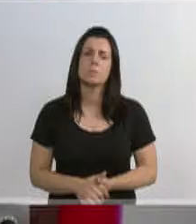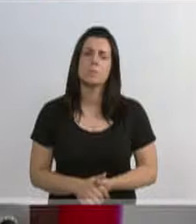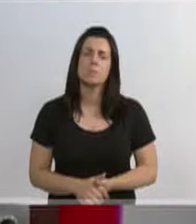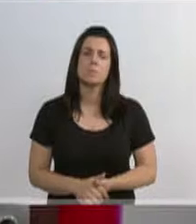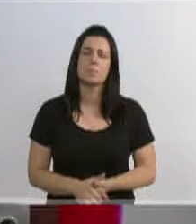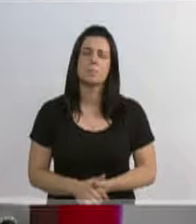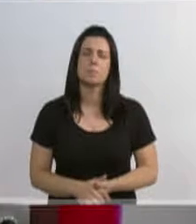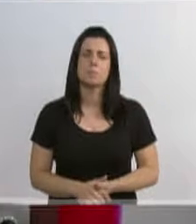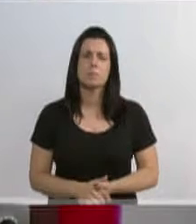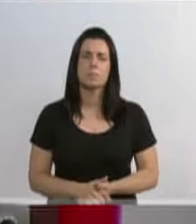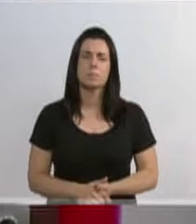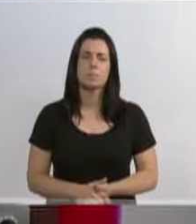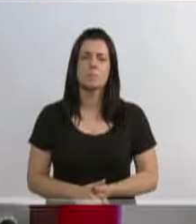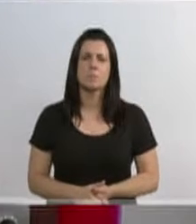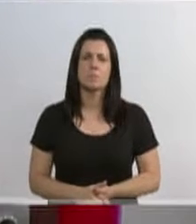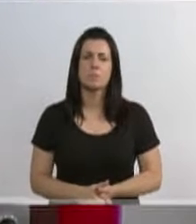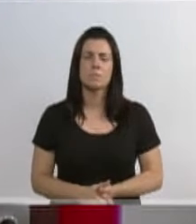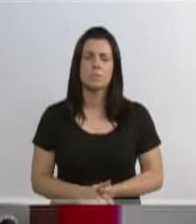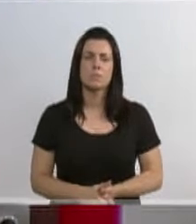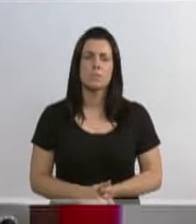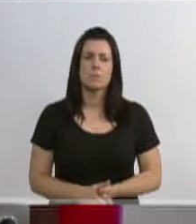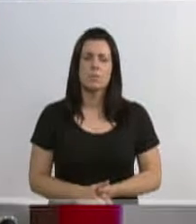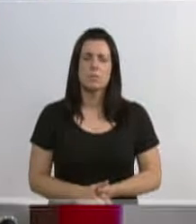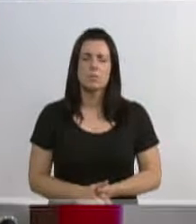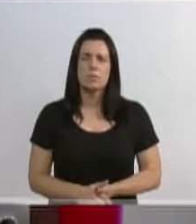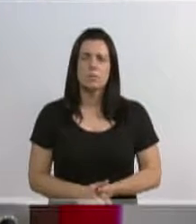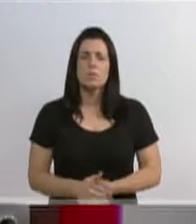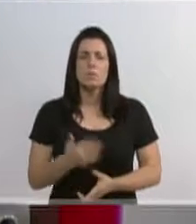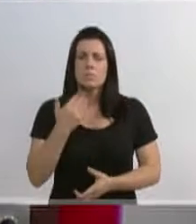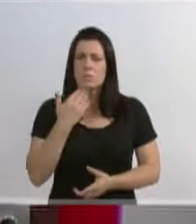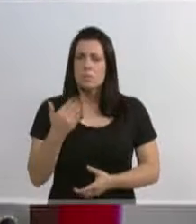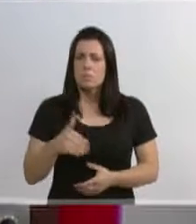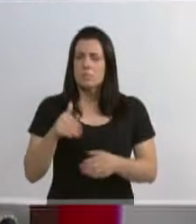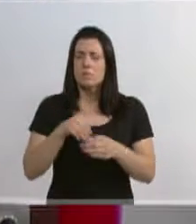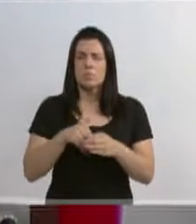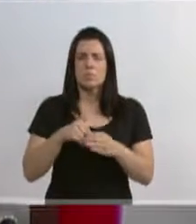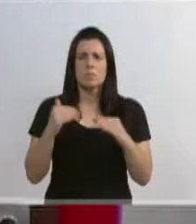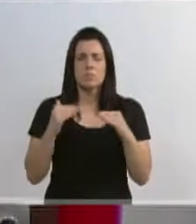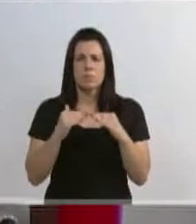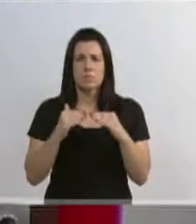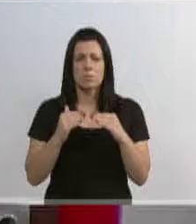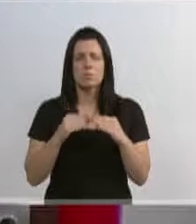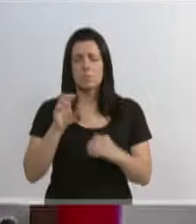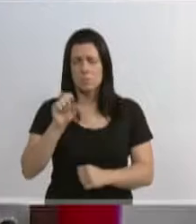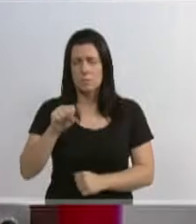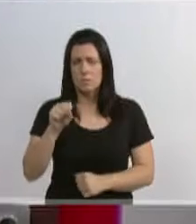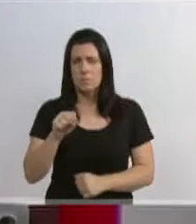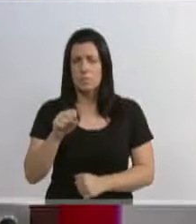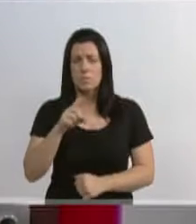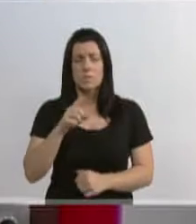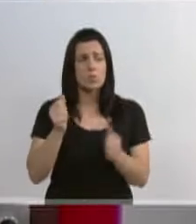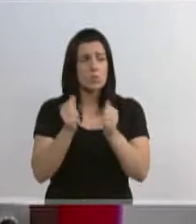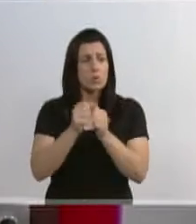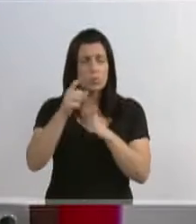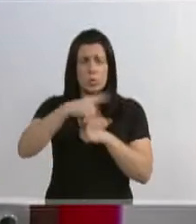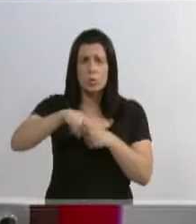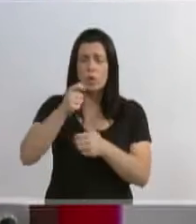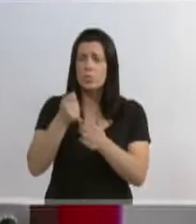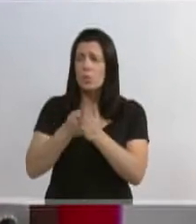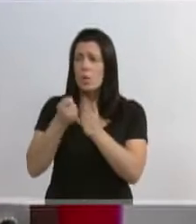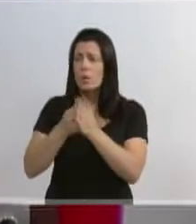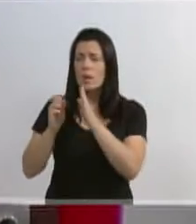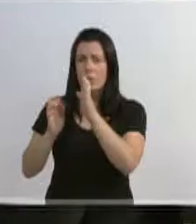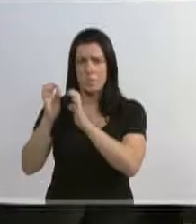Estou cobrando aqui da empresa, nobre do governo. Então, eu peço o voto favorável aos dois requerimentos e que a gente possa, junto, cobrar da empresa que sane esse